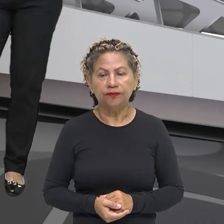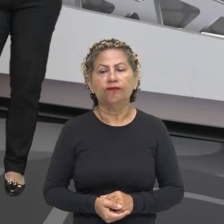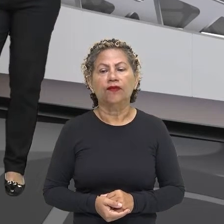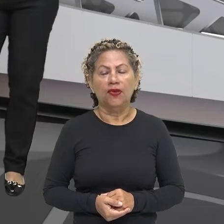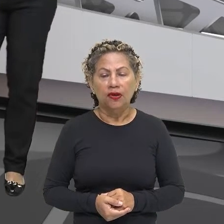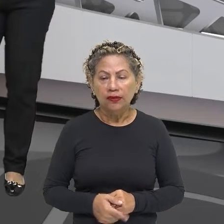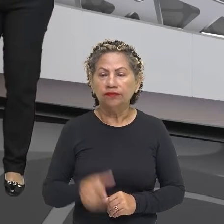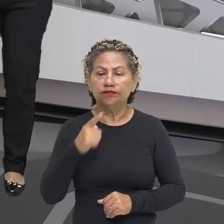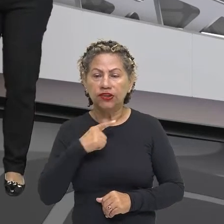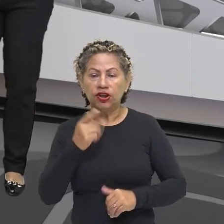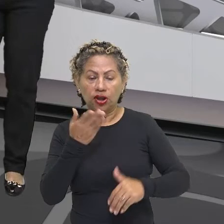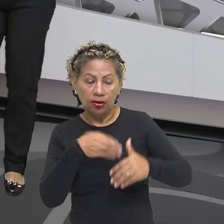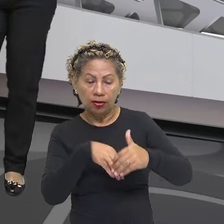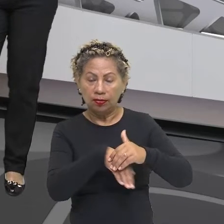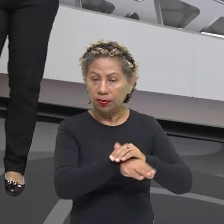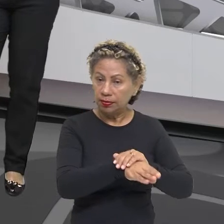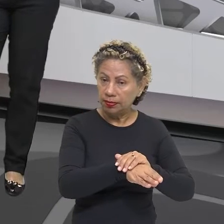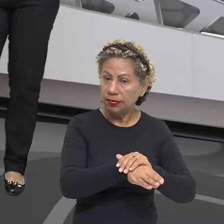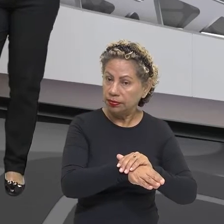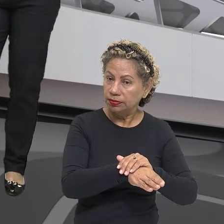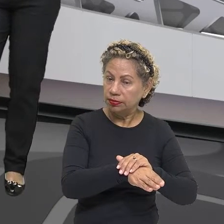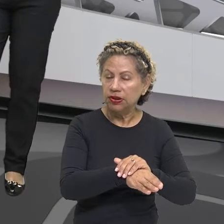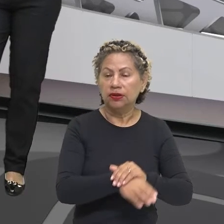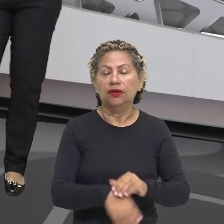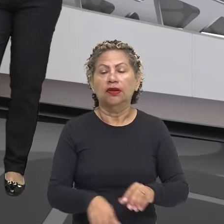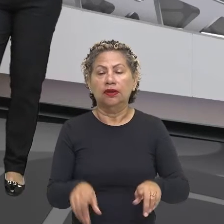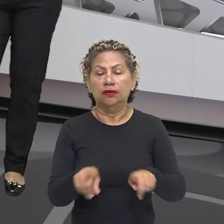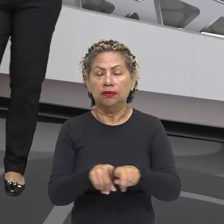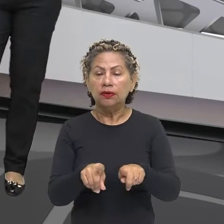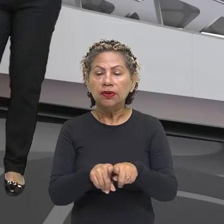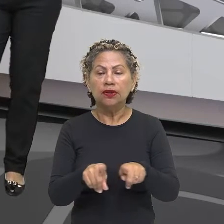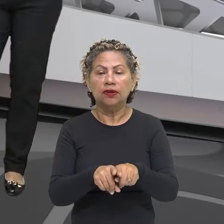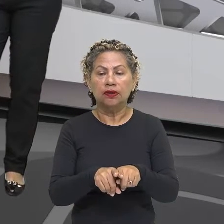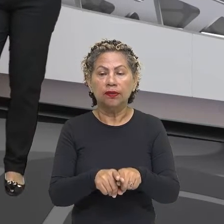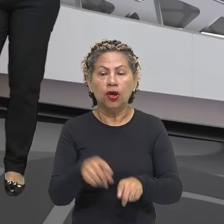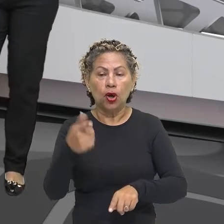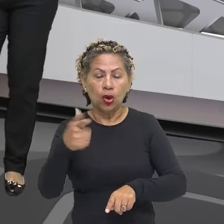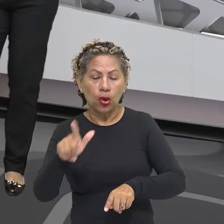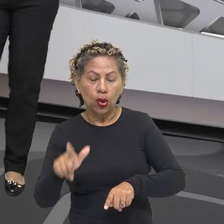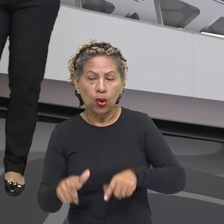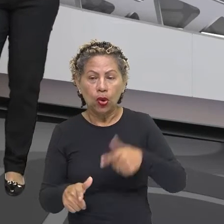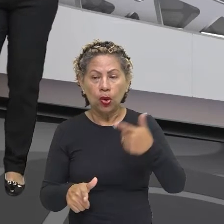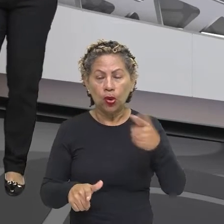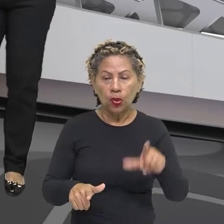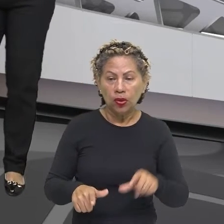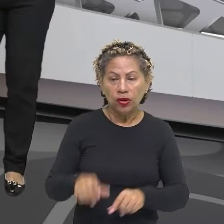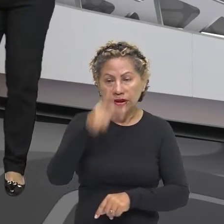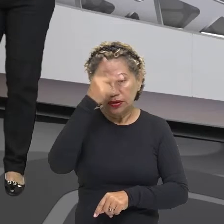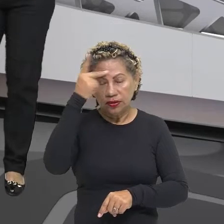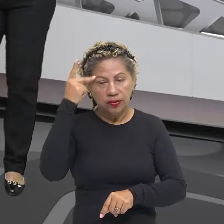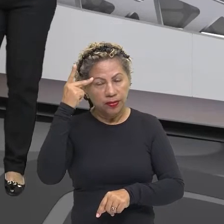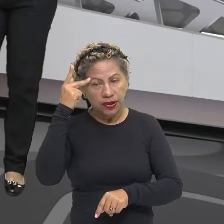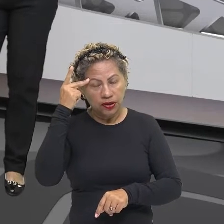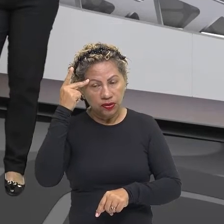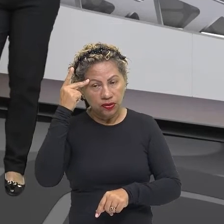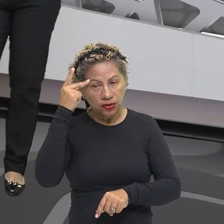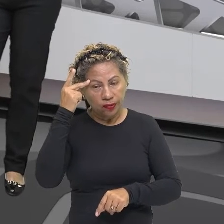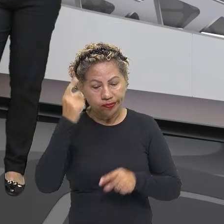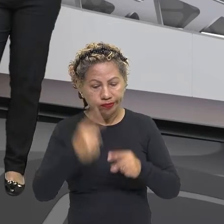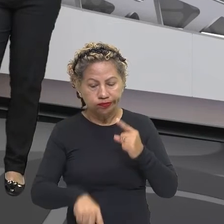está navegando anonimamente. O que é anonimamente? Que eu não sei o nome, não é?